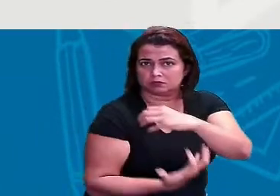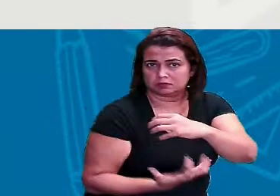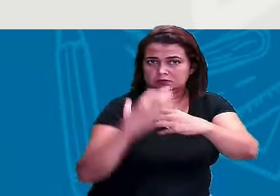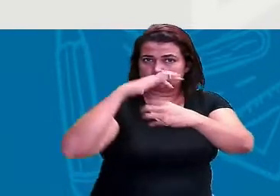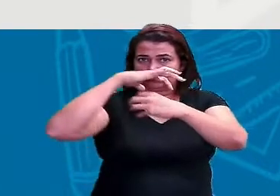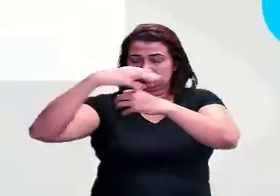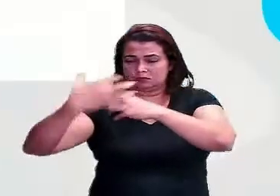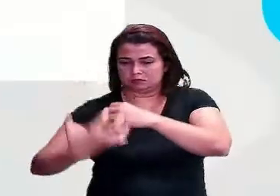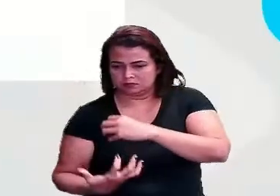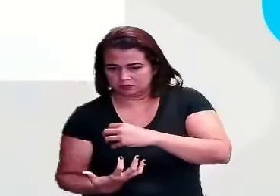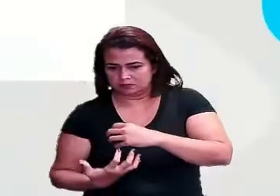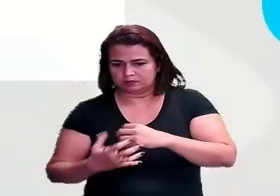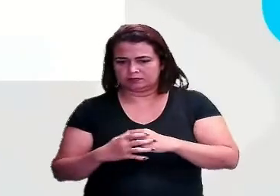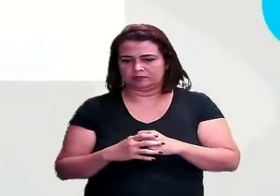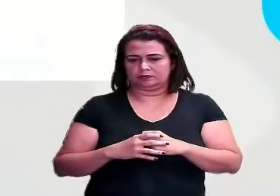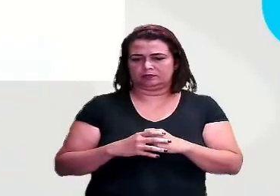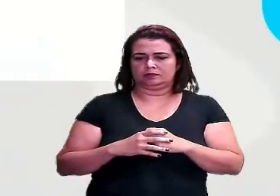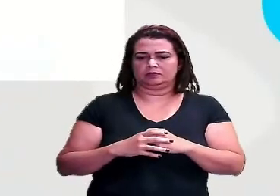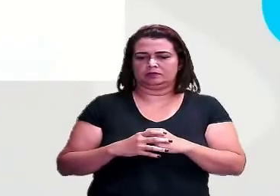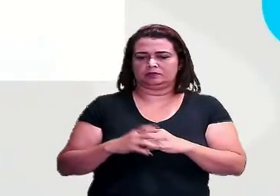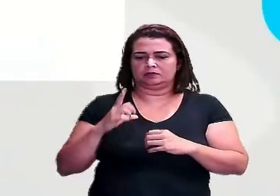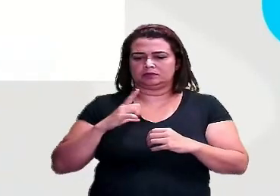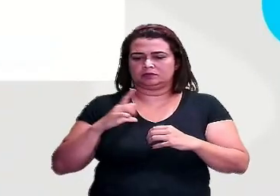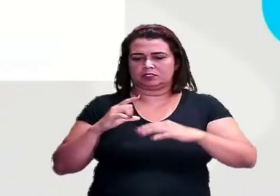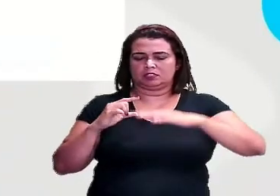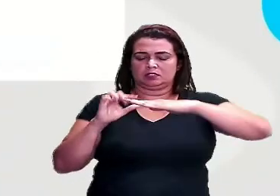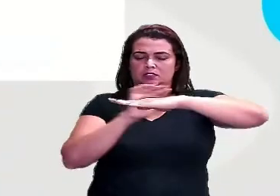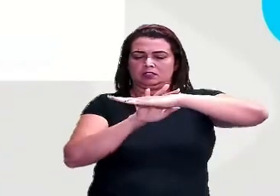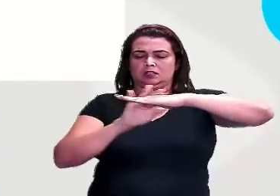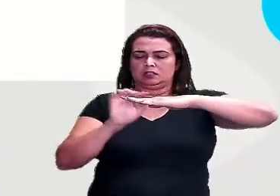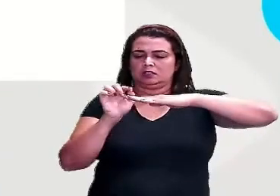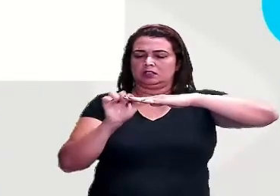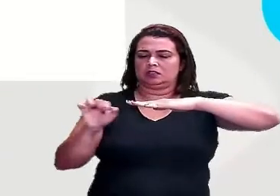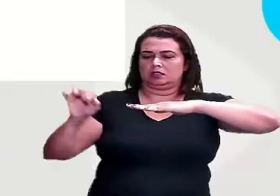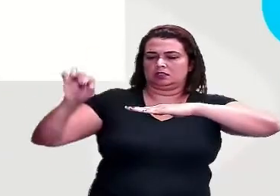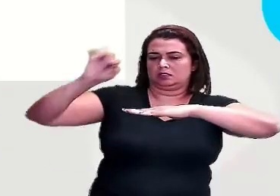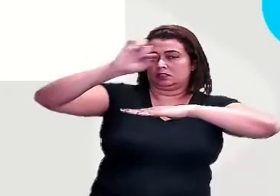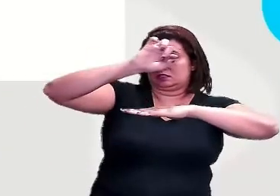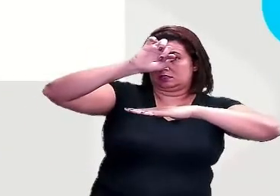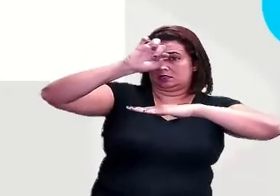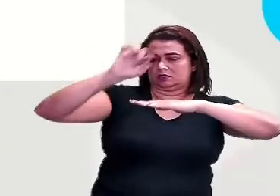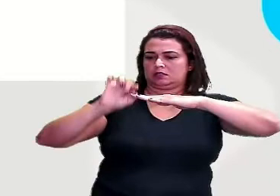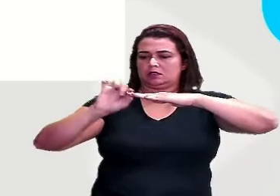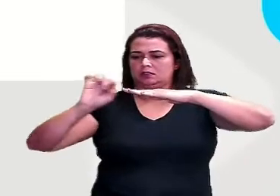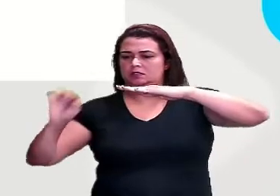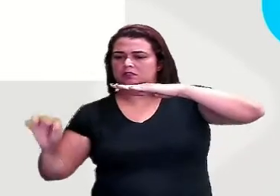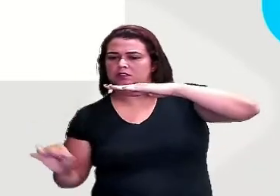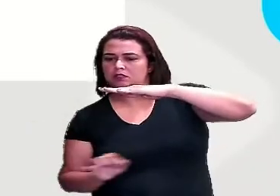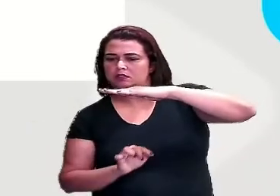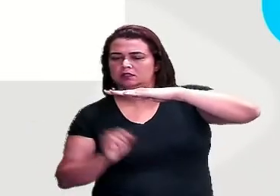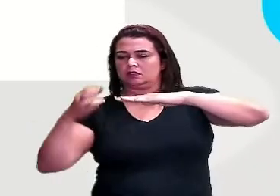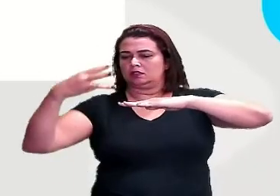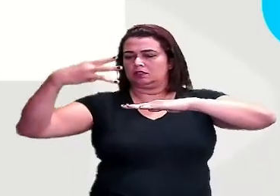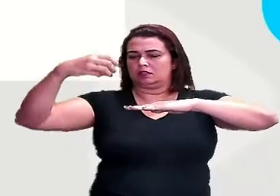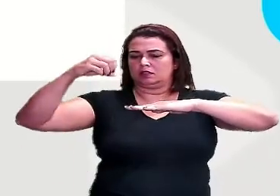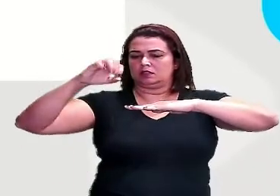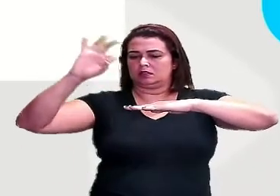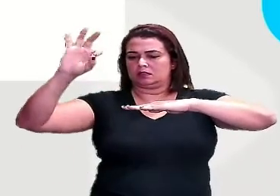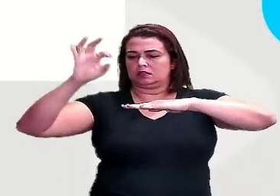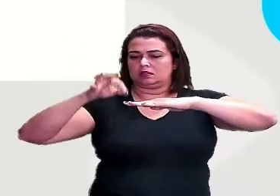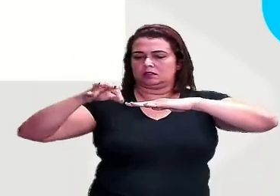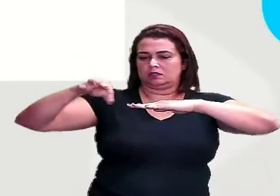do Equador. Então, seria a distância de 30 graus para a linha do Equador. Então, 30 graus norte da linha do Equador.